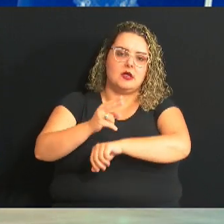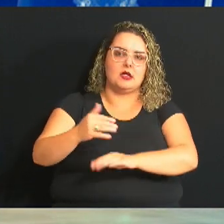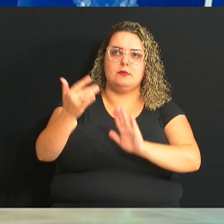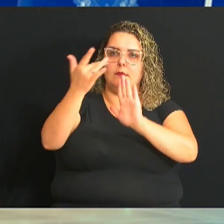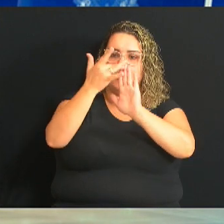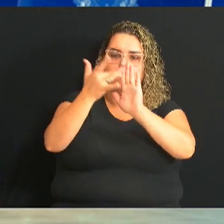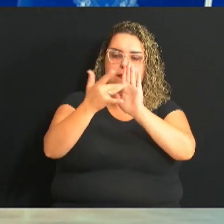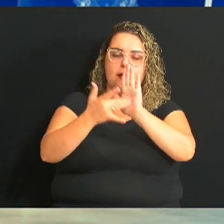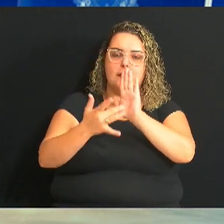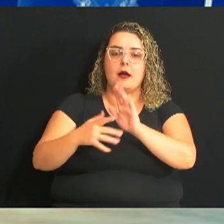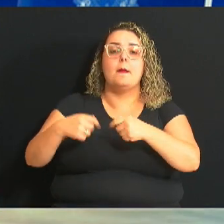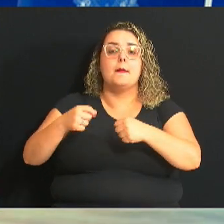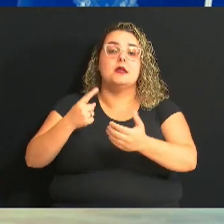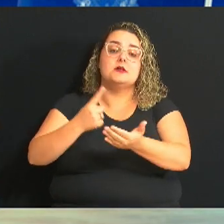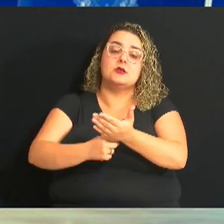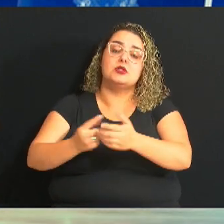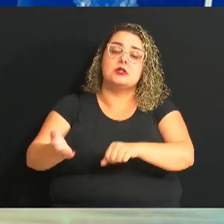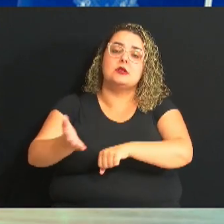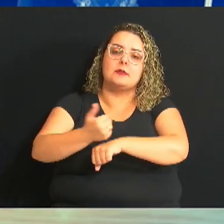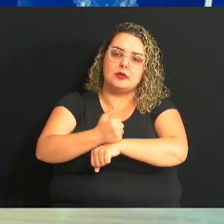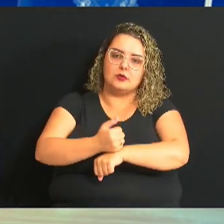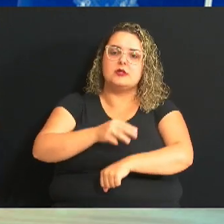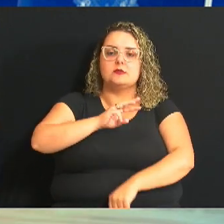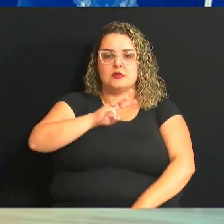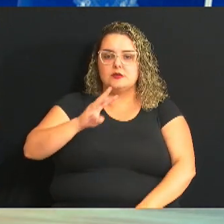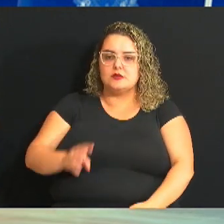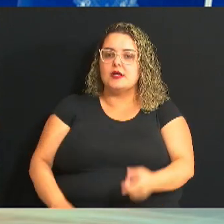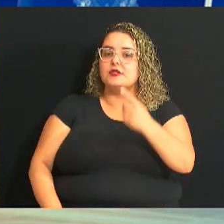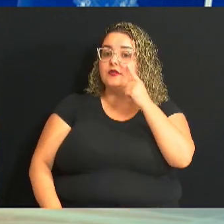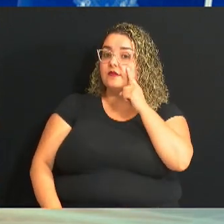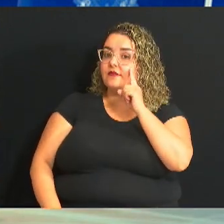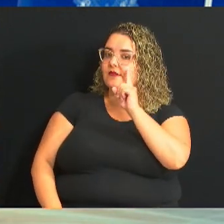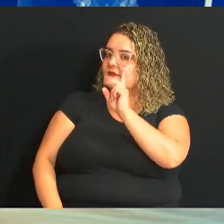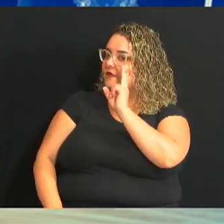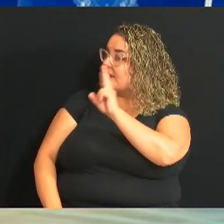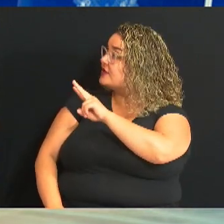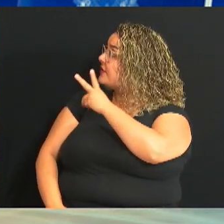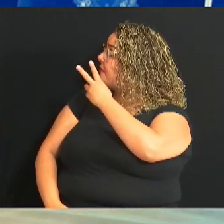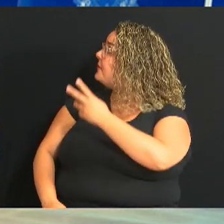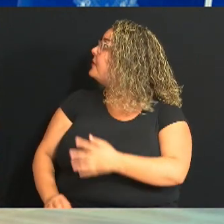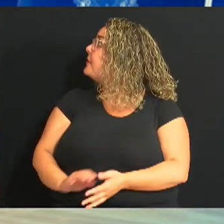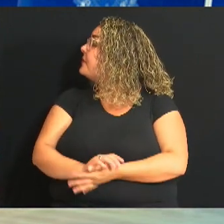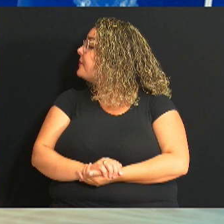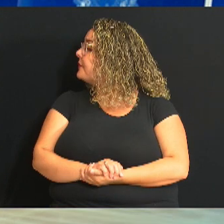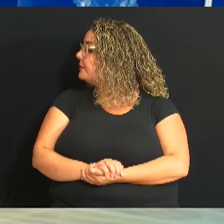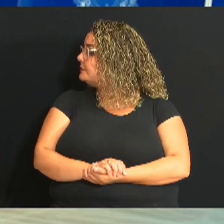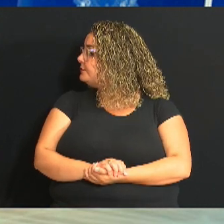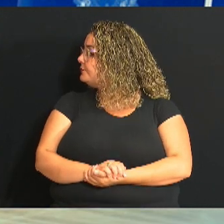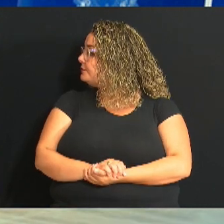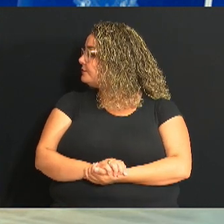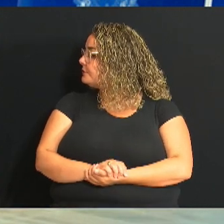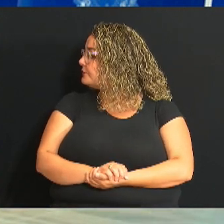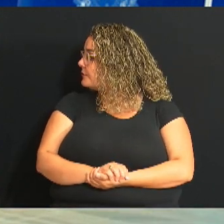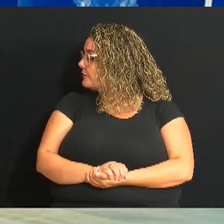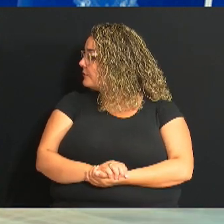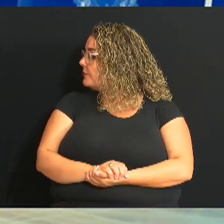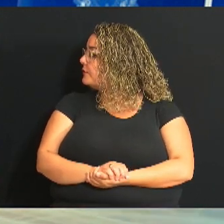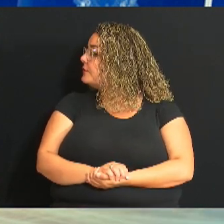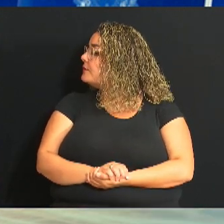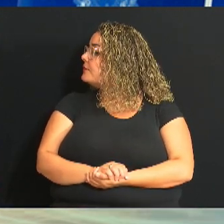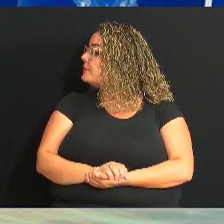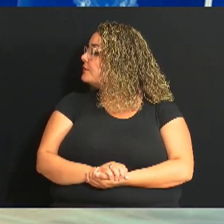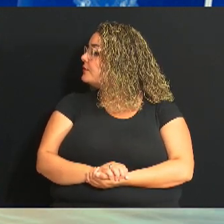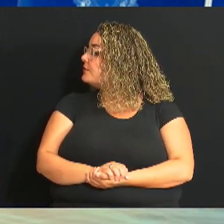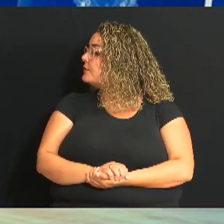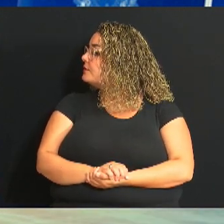expedição, auxiliar mecânico de refrigeração, carpinteiro, costurador de artefatos de couro à mão,